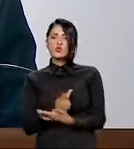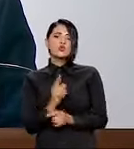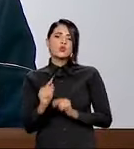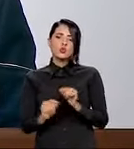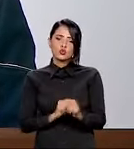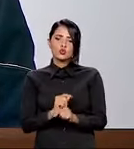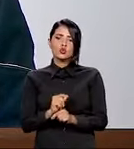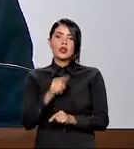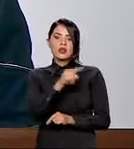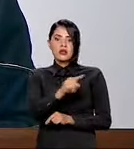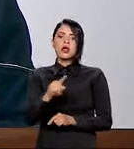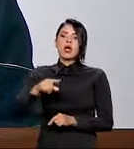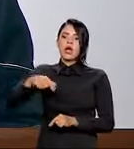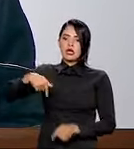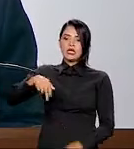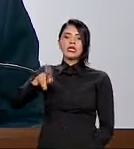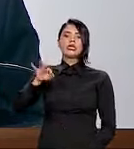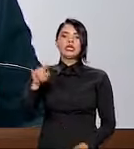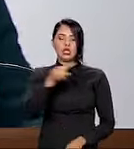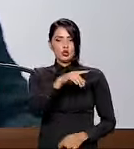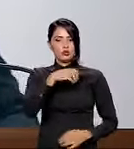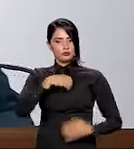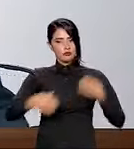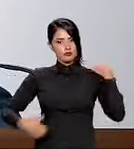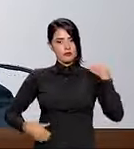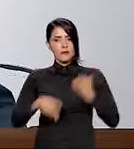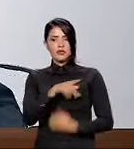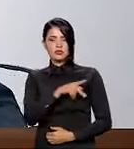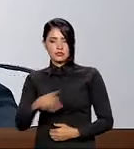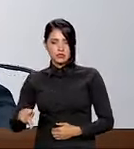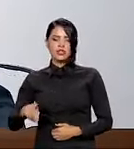em Quito, na posse do presidente Guterres,